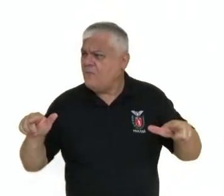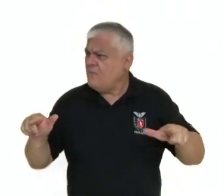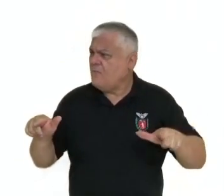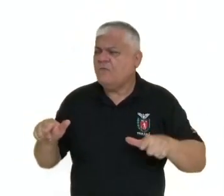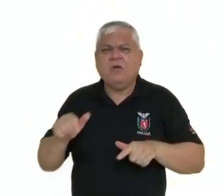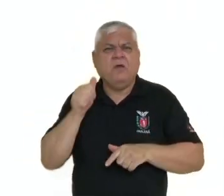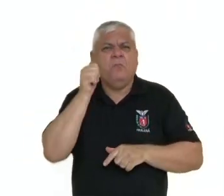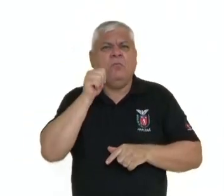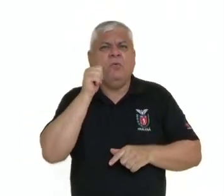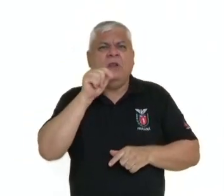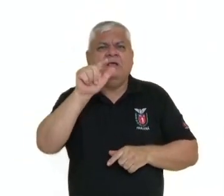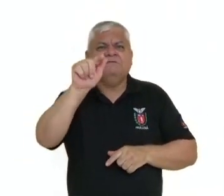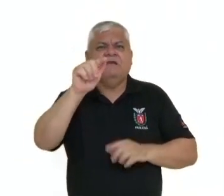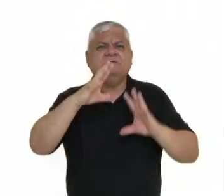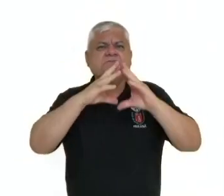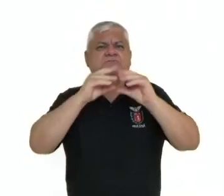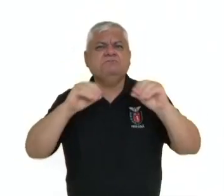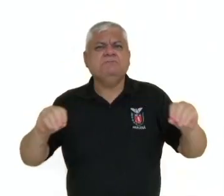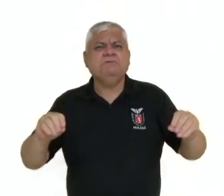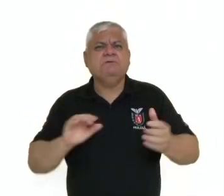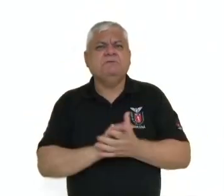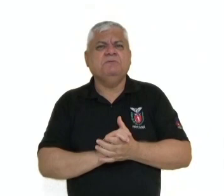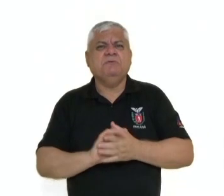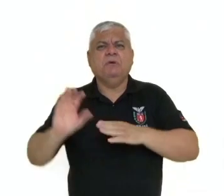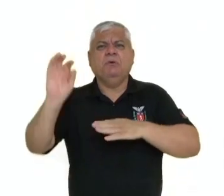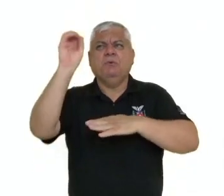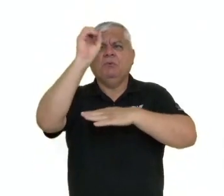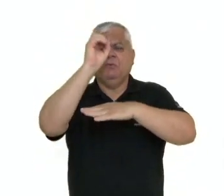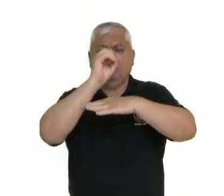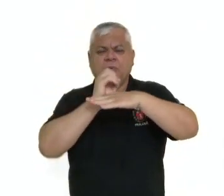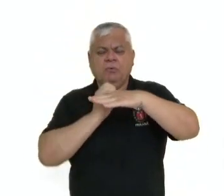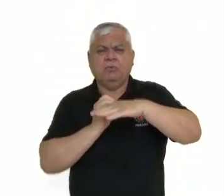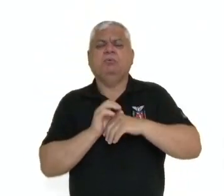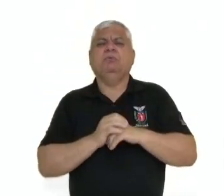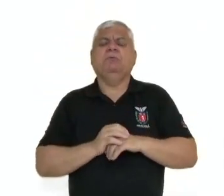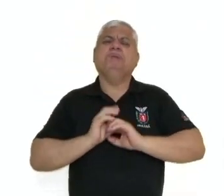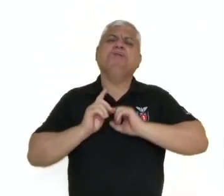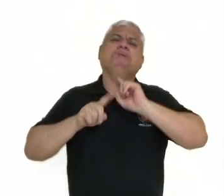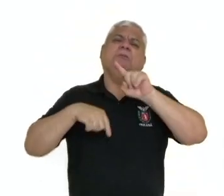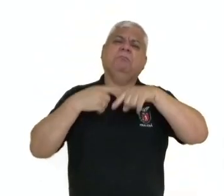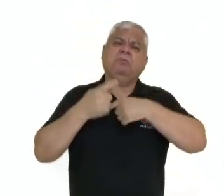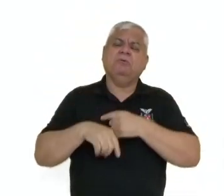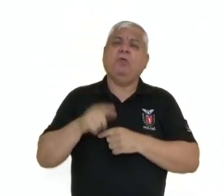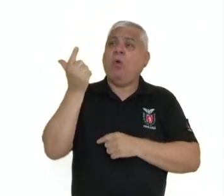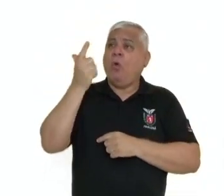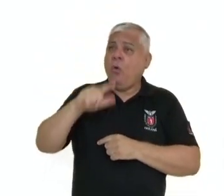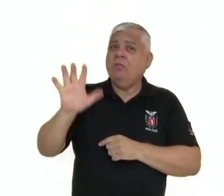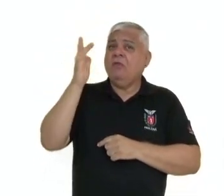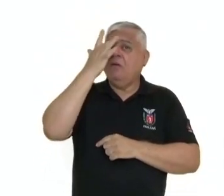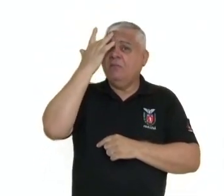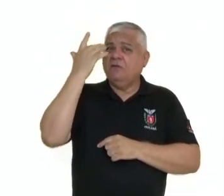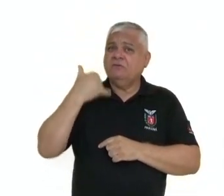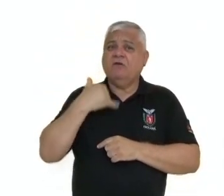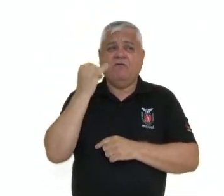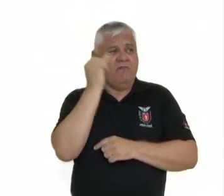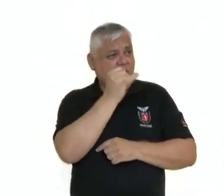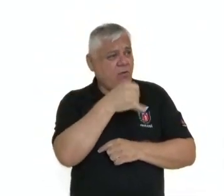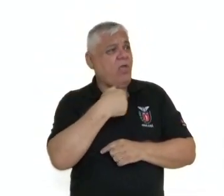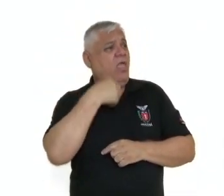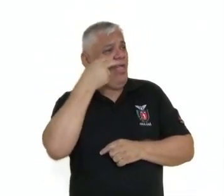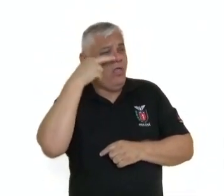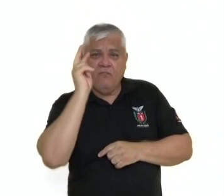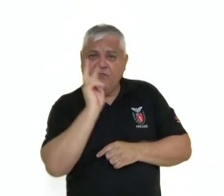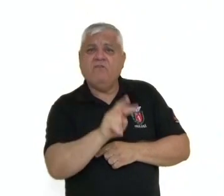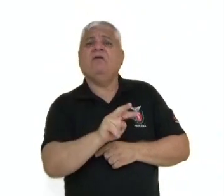sumiram com o cair da noite. Depois disso, outras pessoas contaram ter visto mulheres de branco na